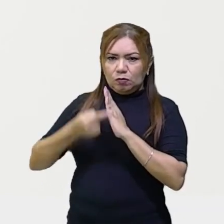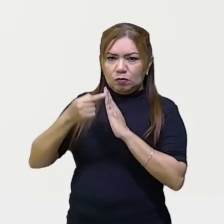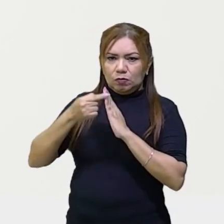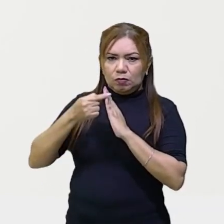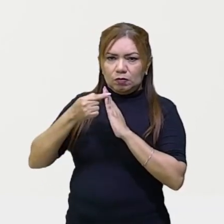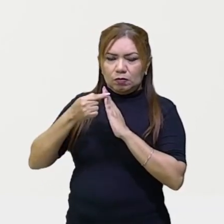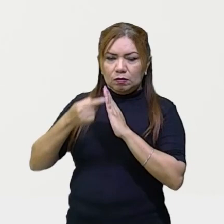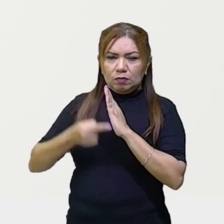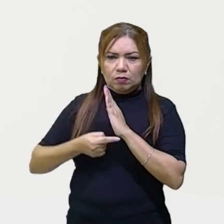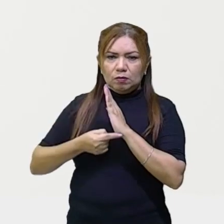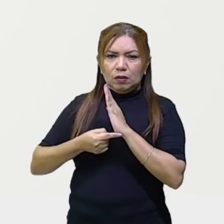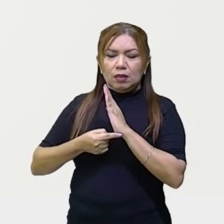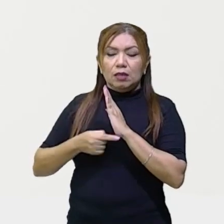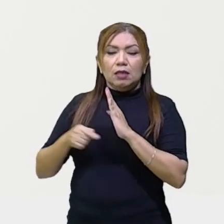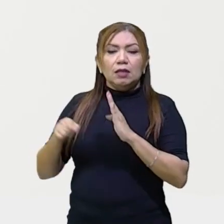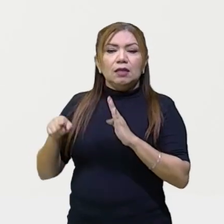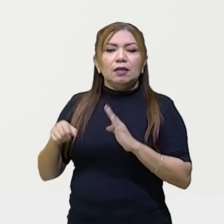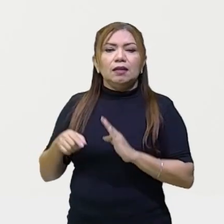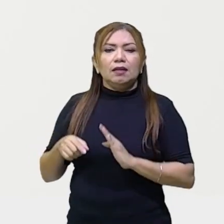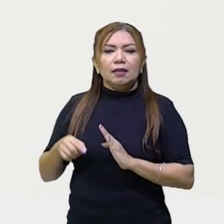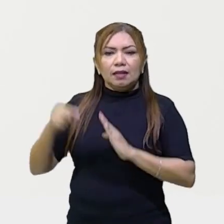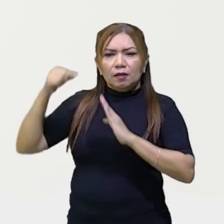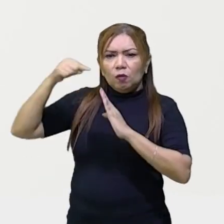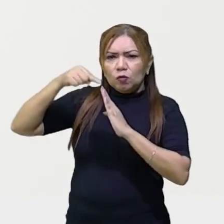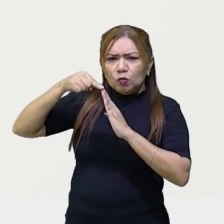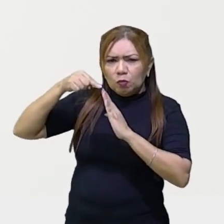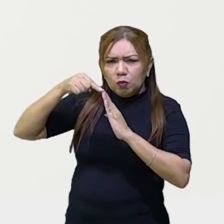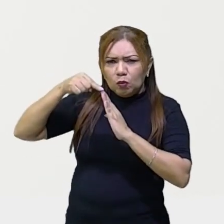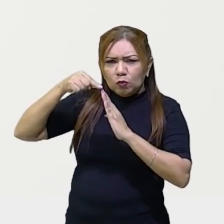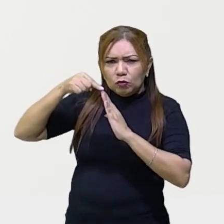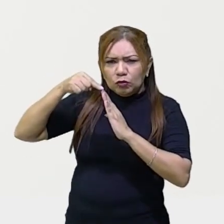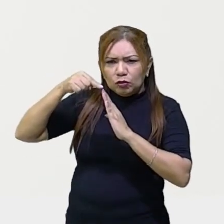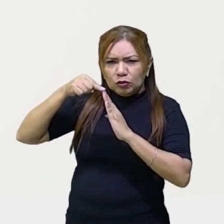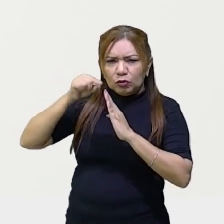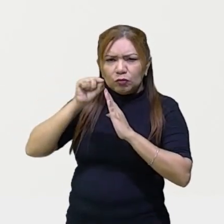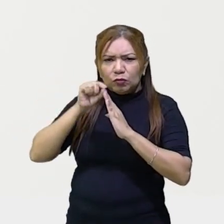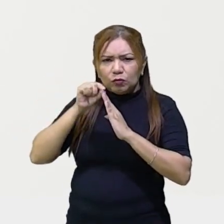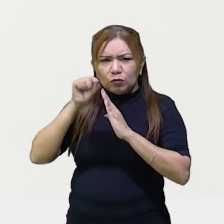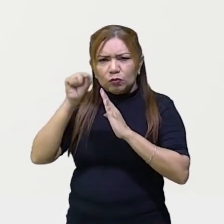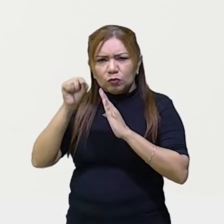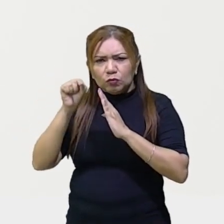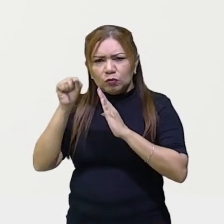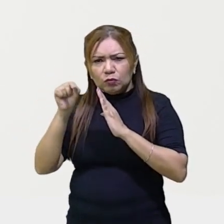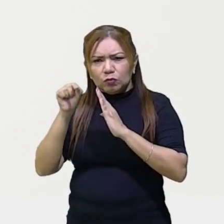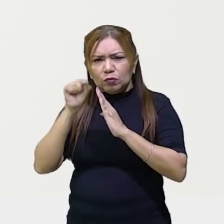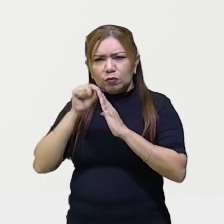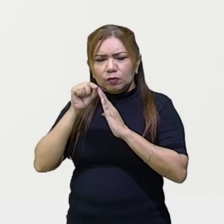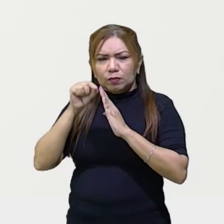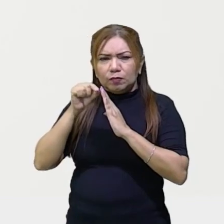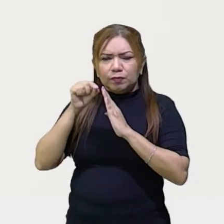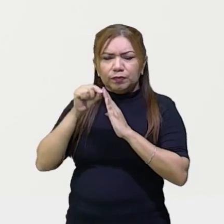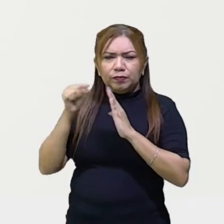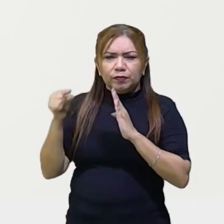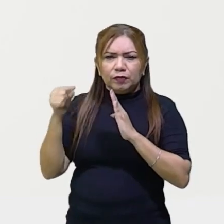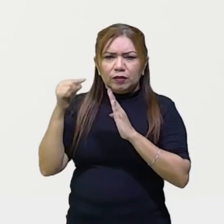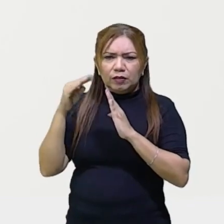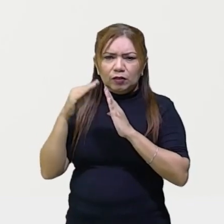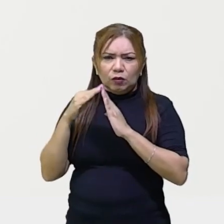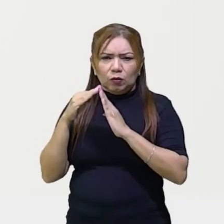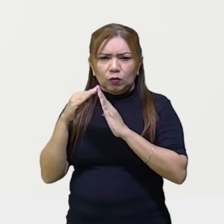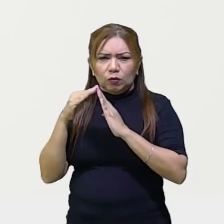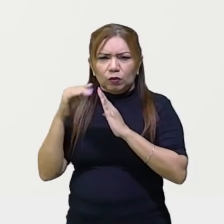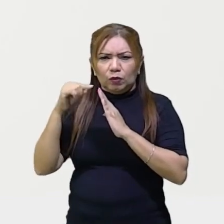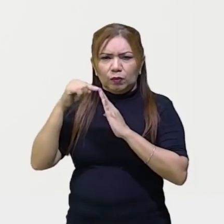Faces nós vimos também que eles possuem vértices que são os pontos resultante do encontro de três ou mais arestas